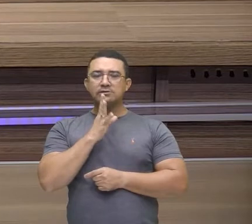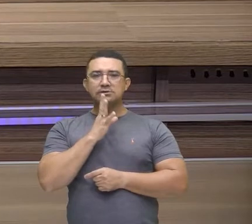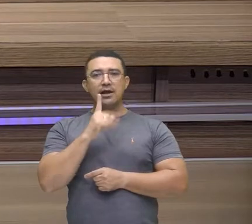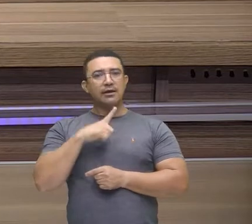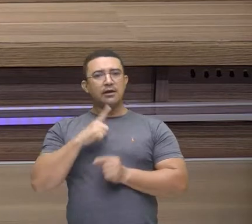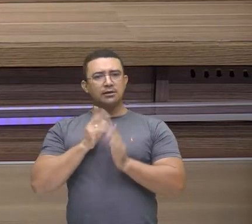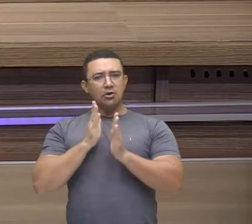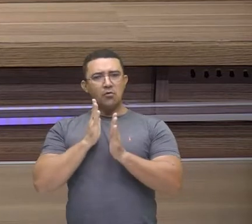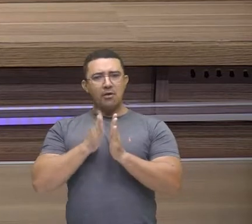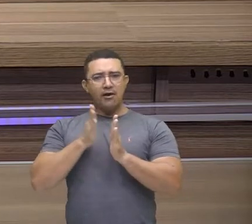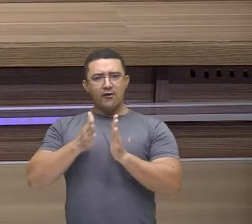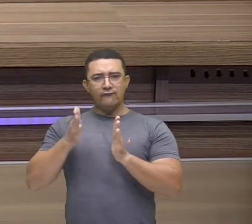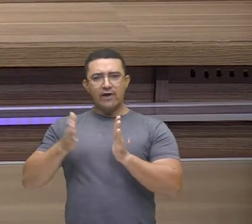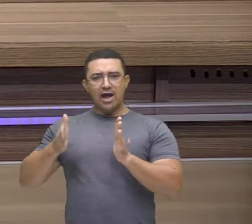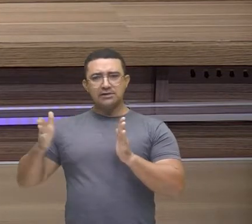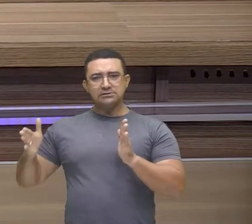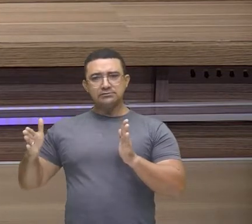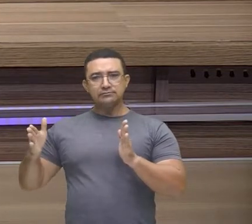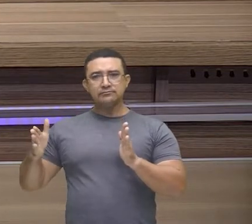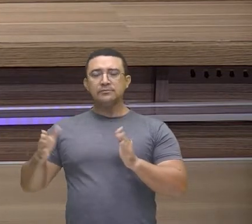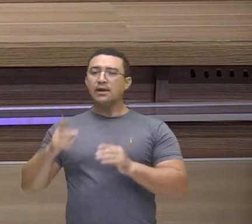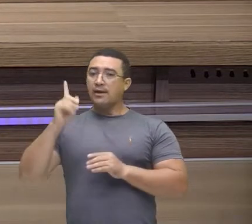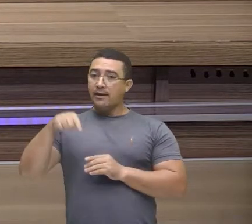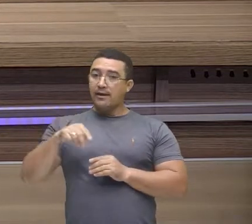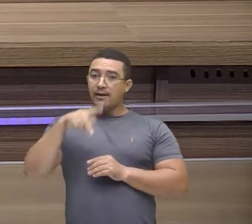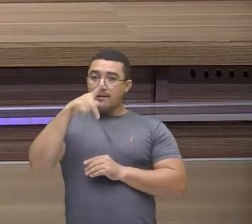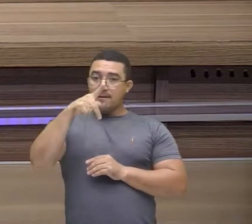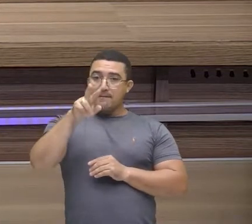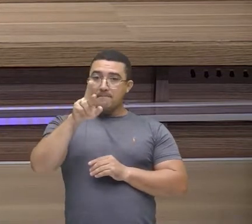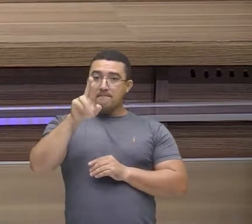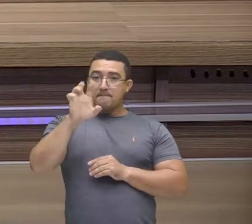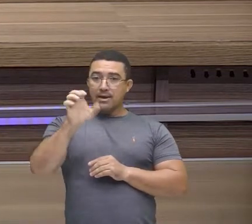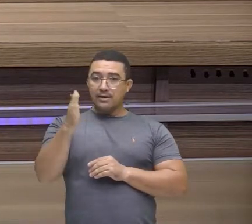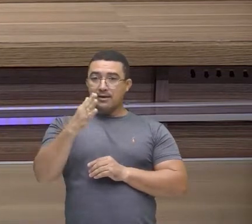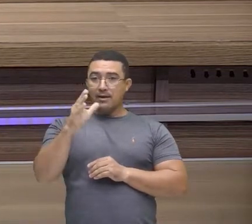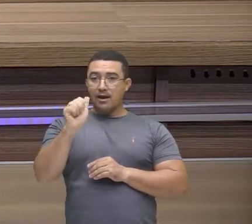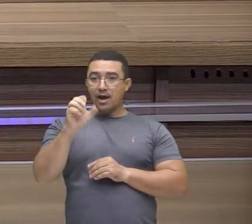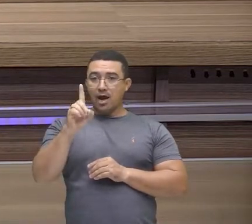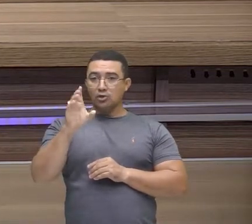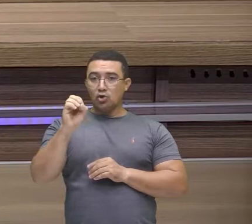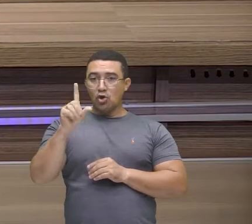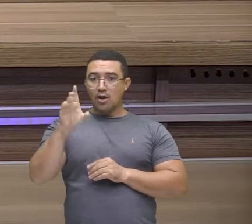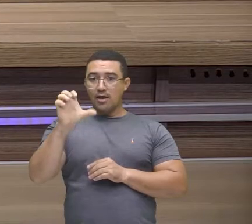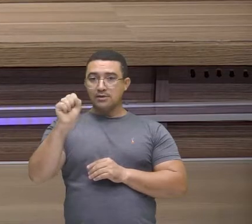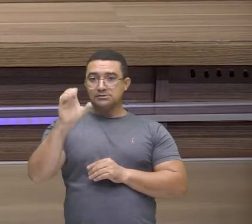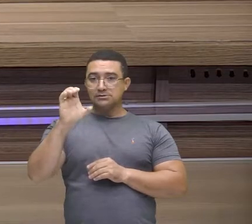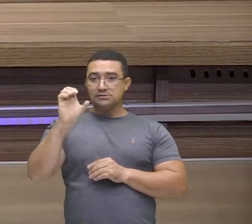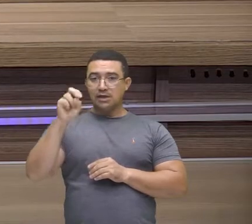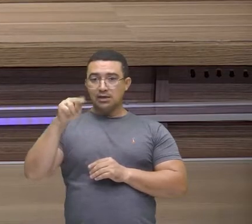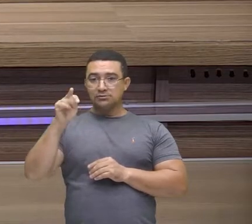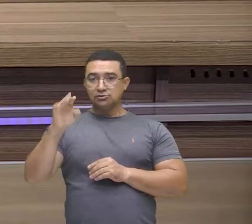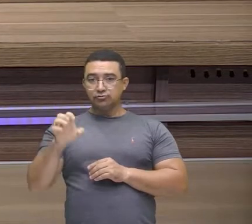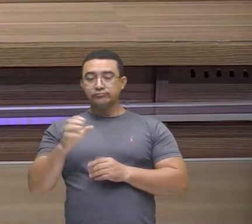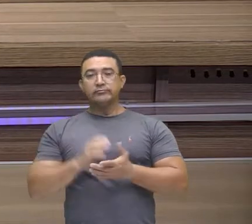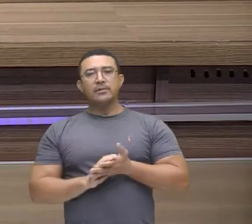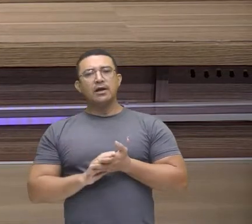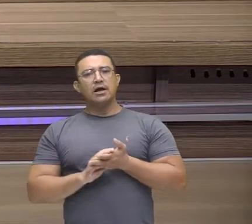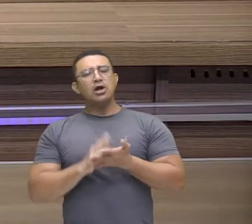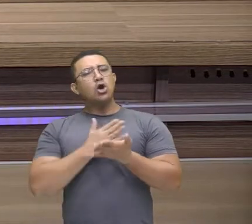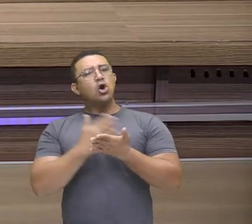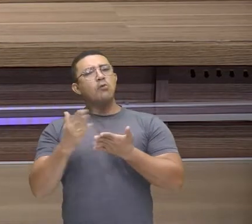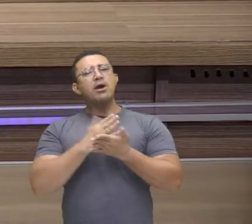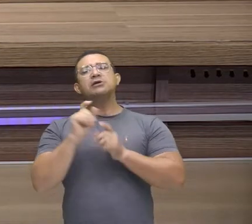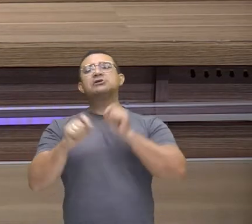que foi colocada, que é o pré-adolescente. E no pré-adolescência, começam os conflitos